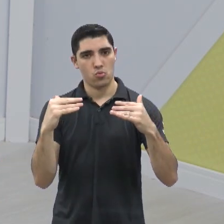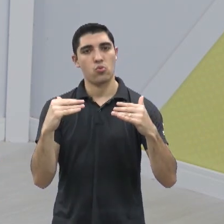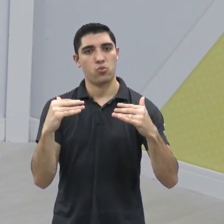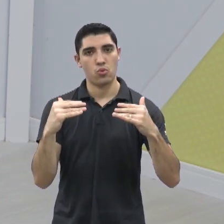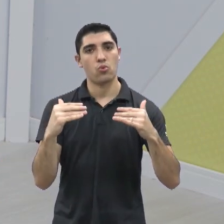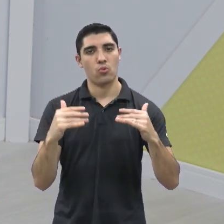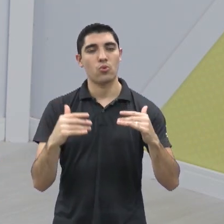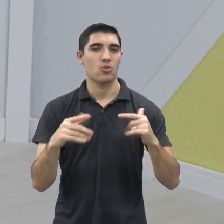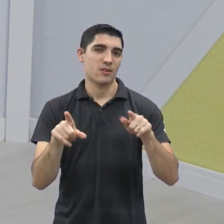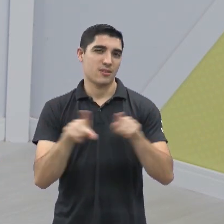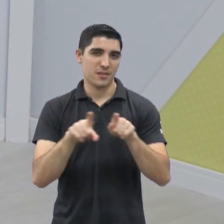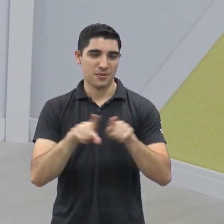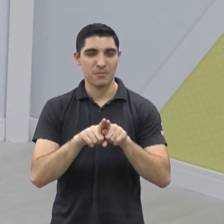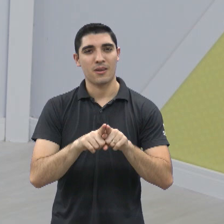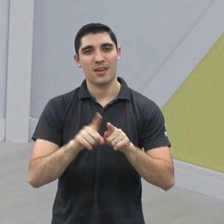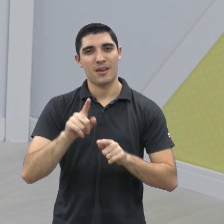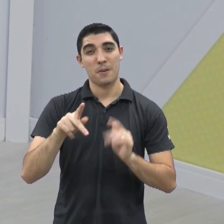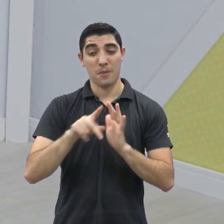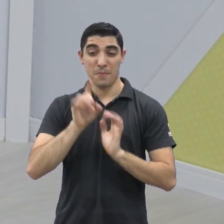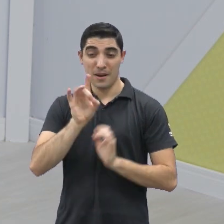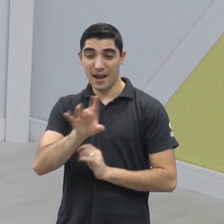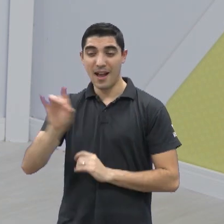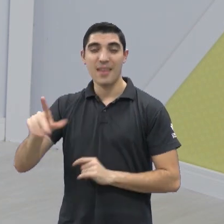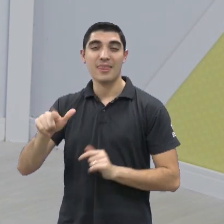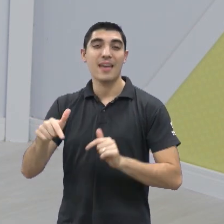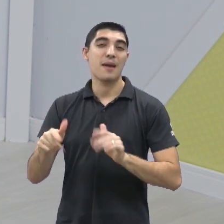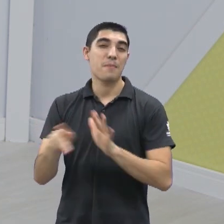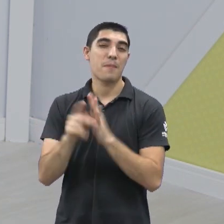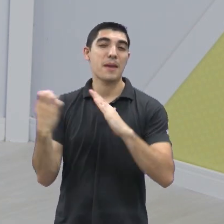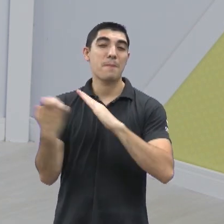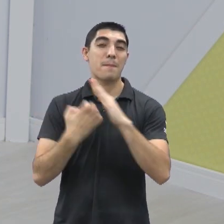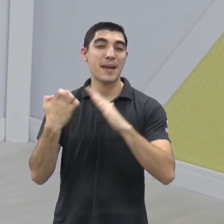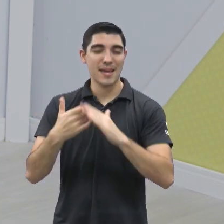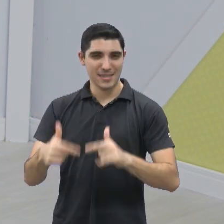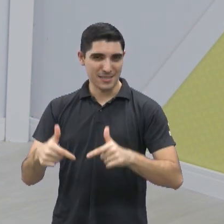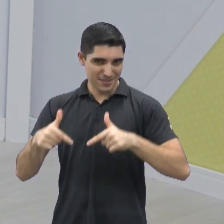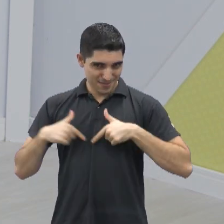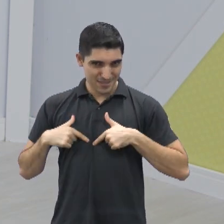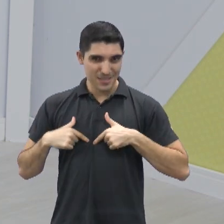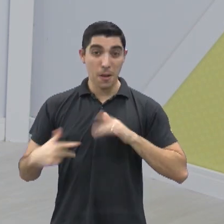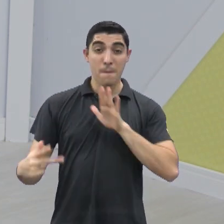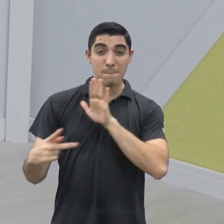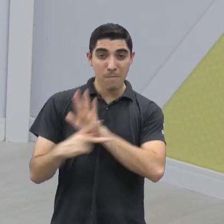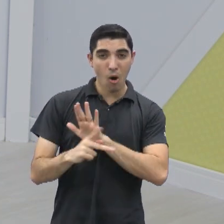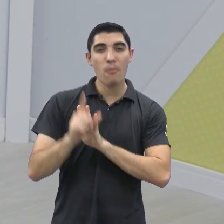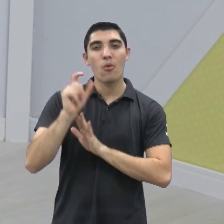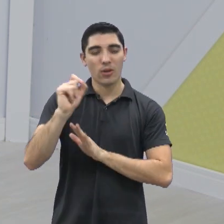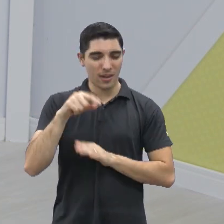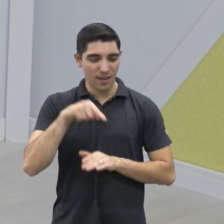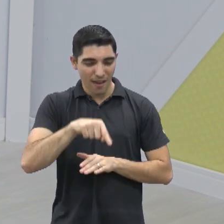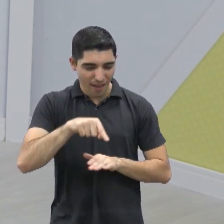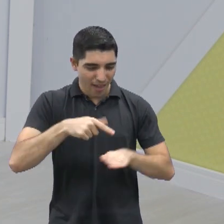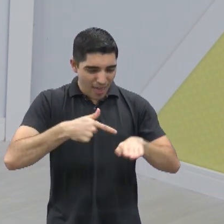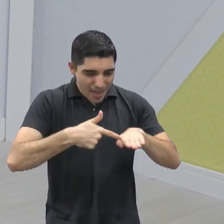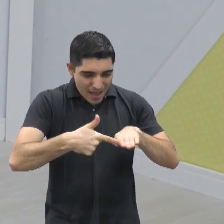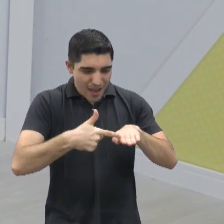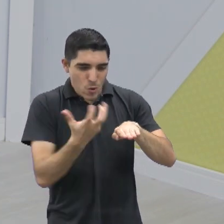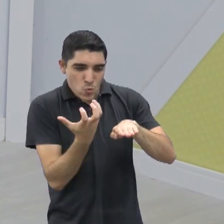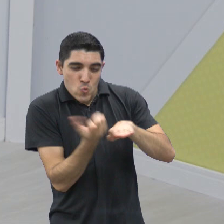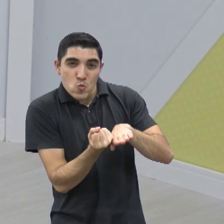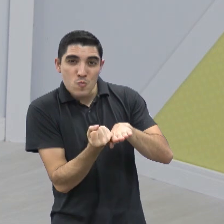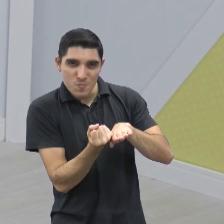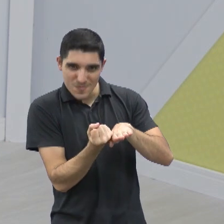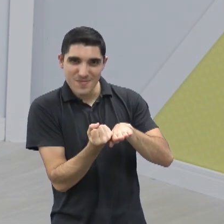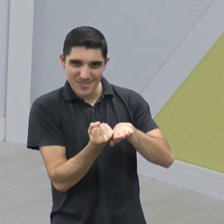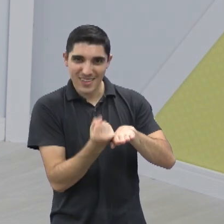Cada qual e com seus patrocinadores, e as duas empresas são de impermeabilização, então é o clássico dos